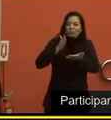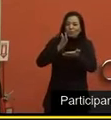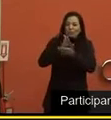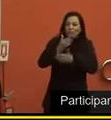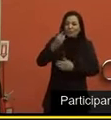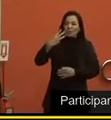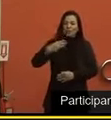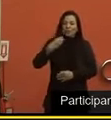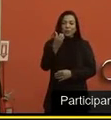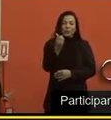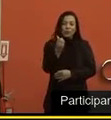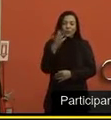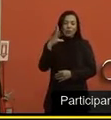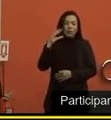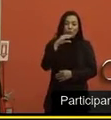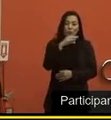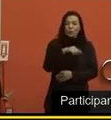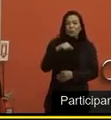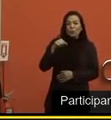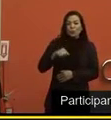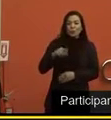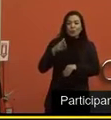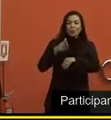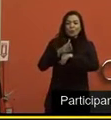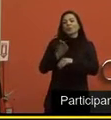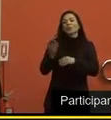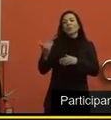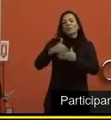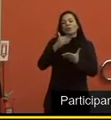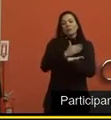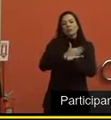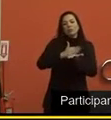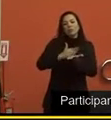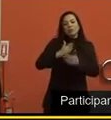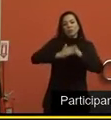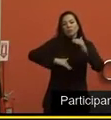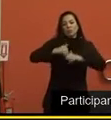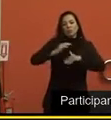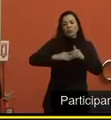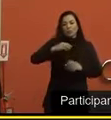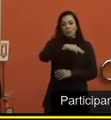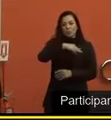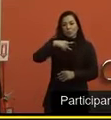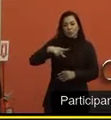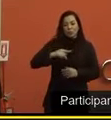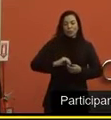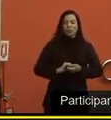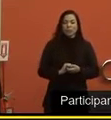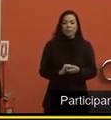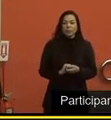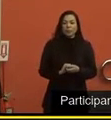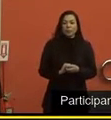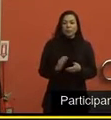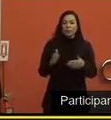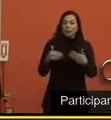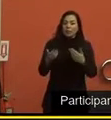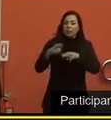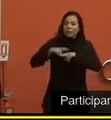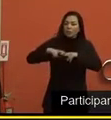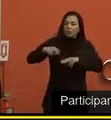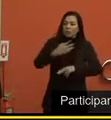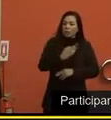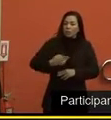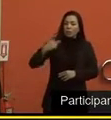no 36º concurso para ingresso na classe inicial da carreira do Ministério Público. Presidindo a mesa,